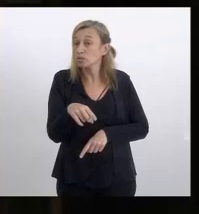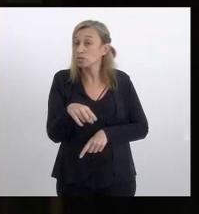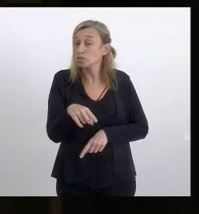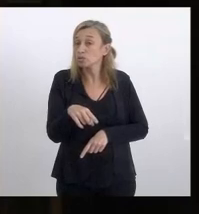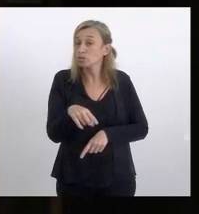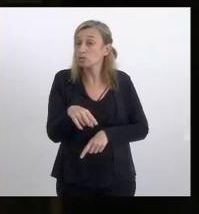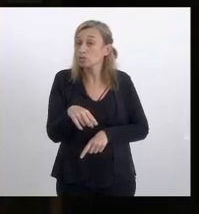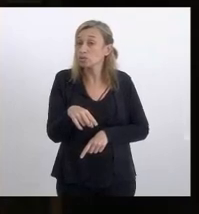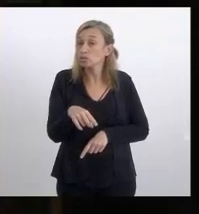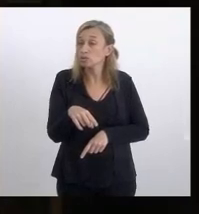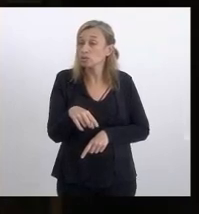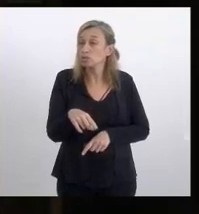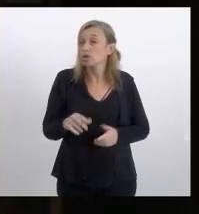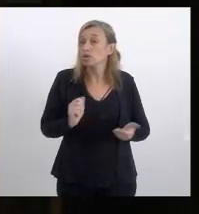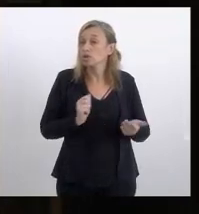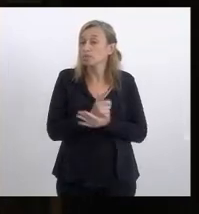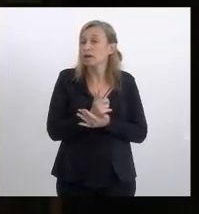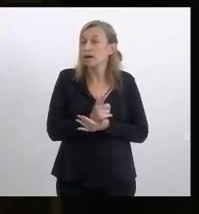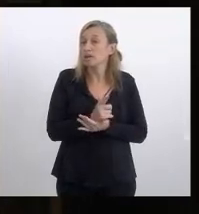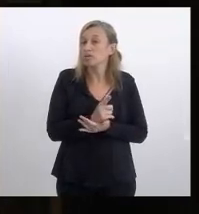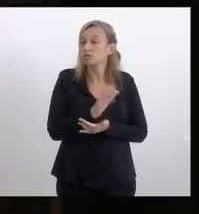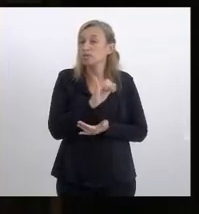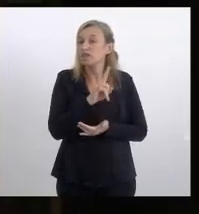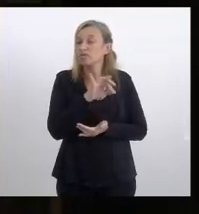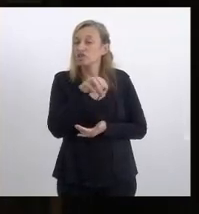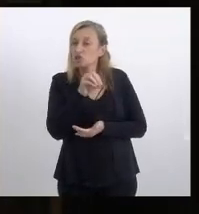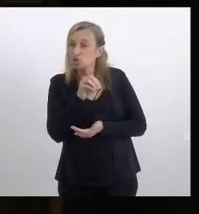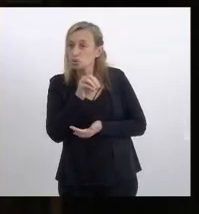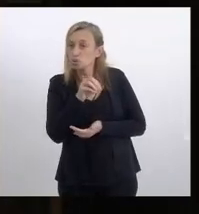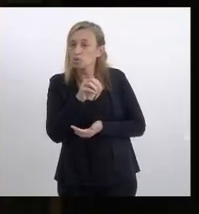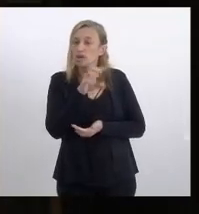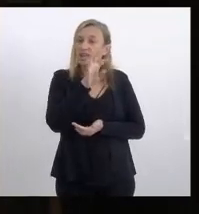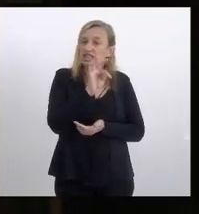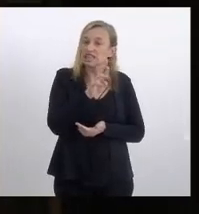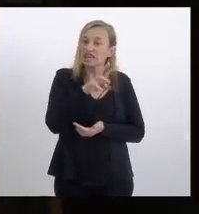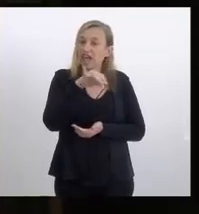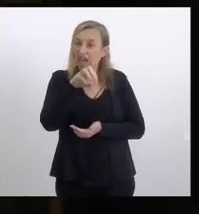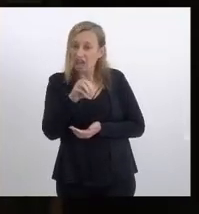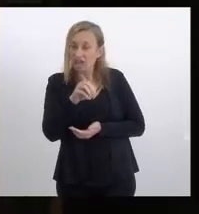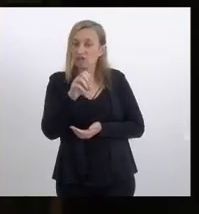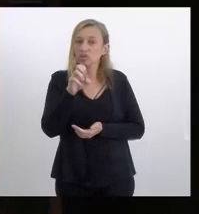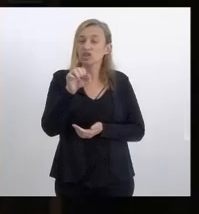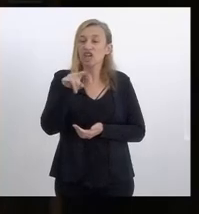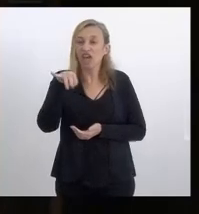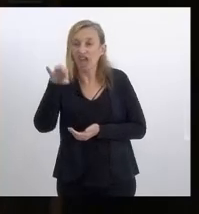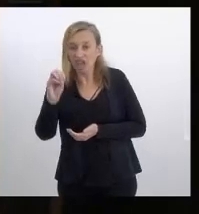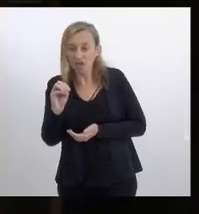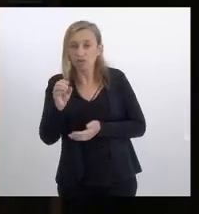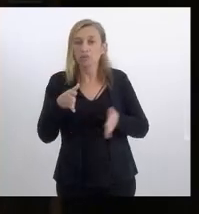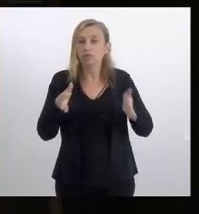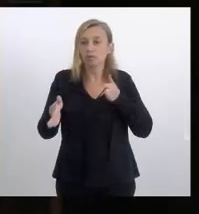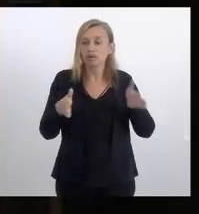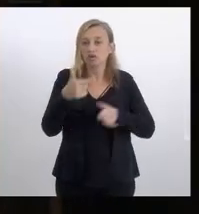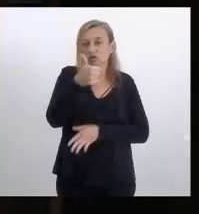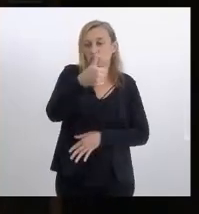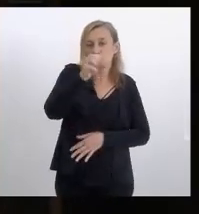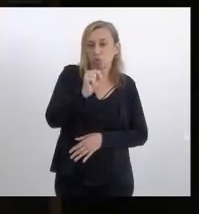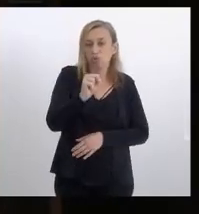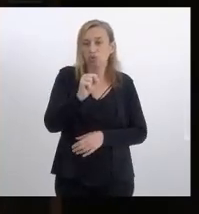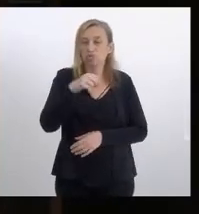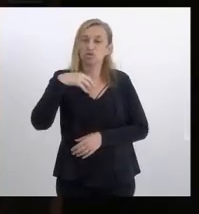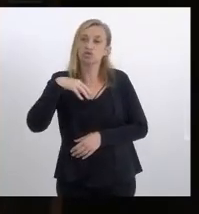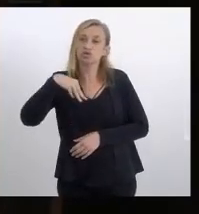proibiu que fosse pago os ali os benefícios de triênios anuênios ali naquele período de 28 de Maio